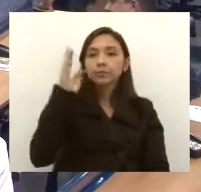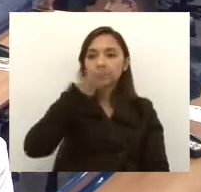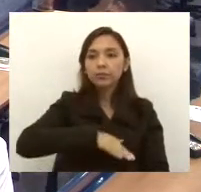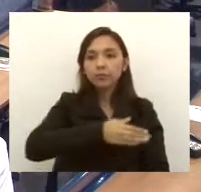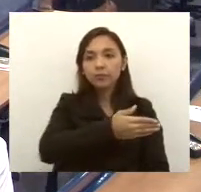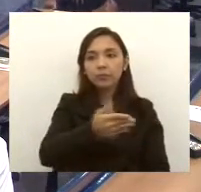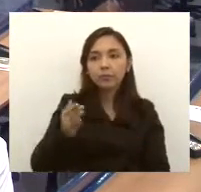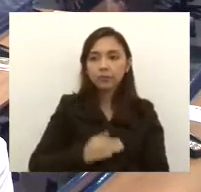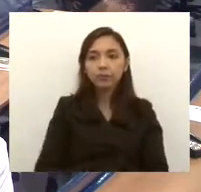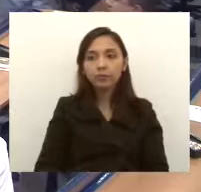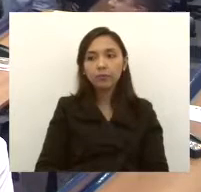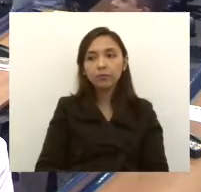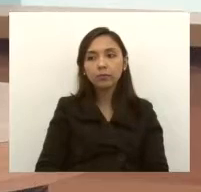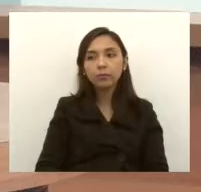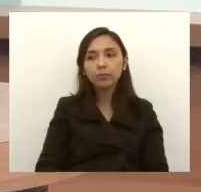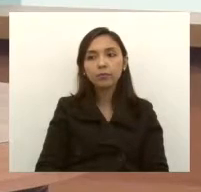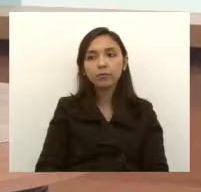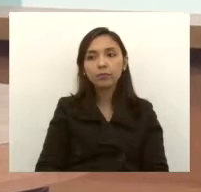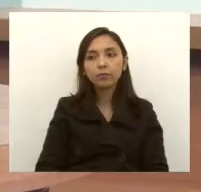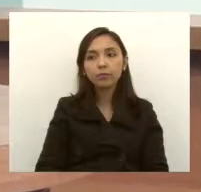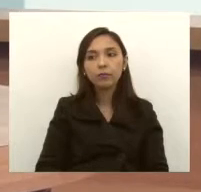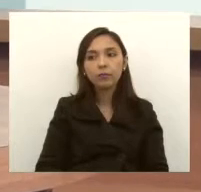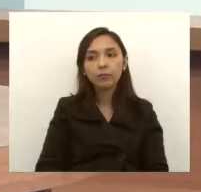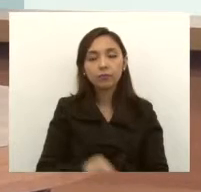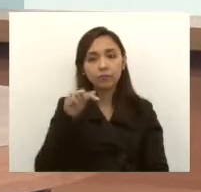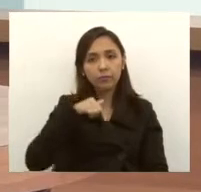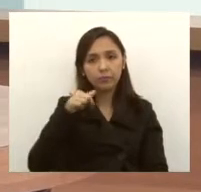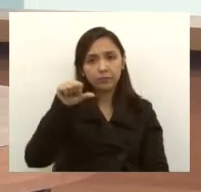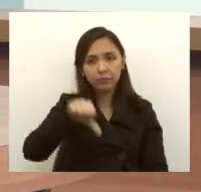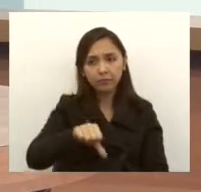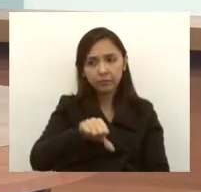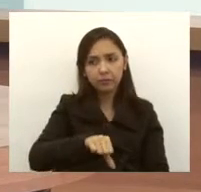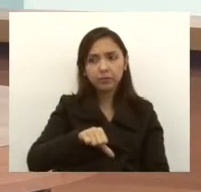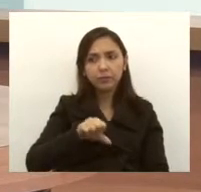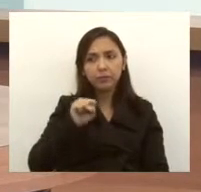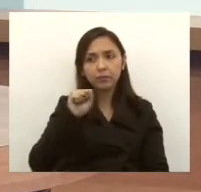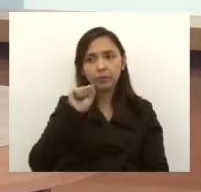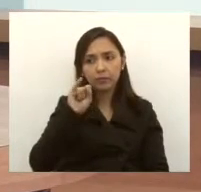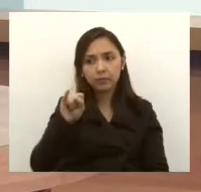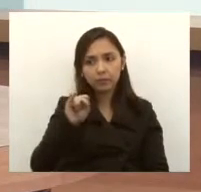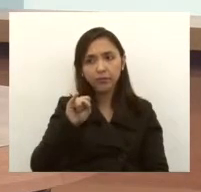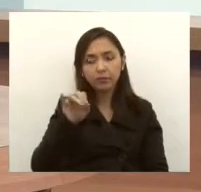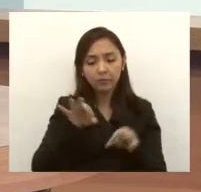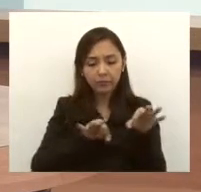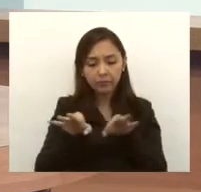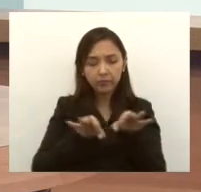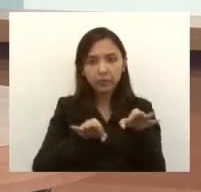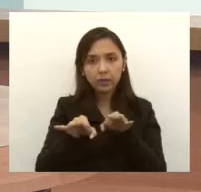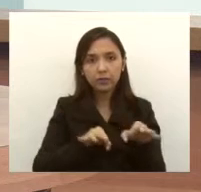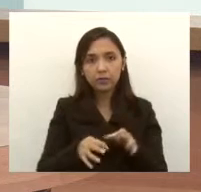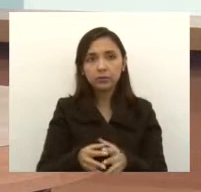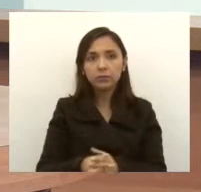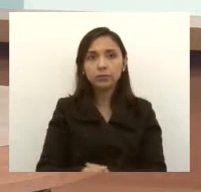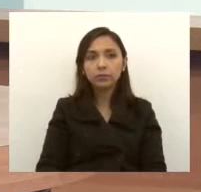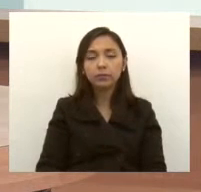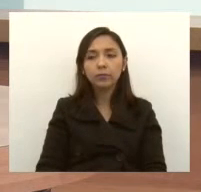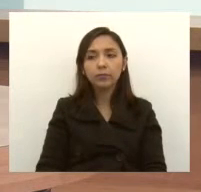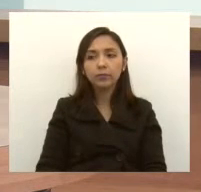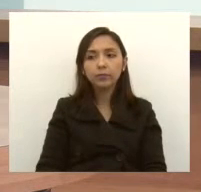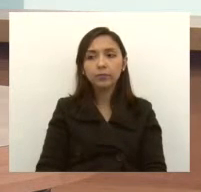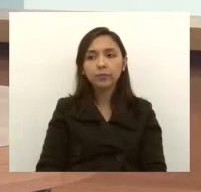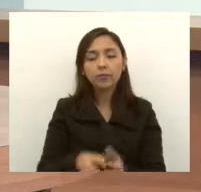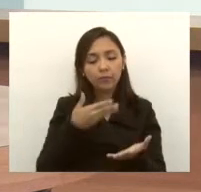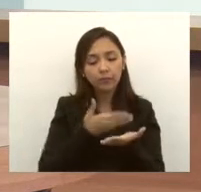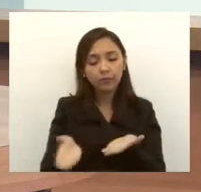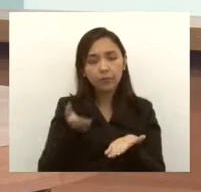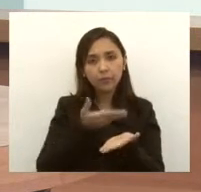todos. Pior do que a falta de estrutura do SAI para fazer os reparos é a perca de